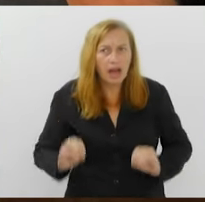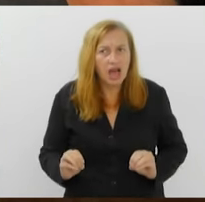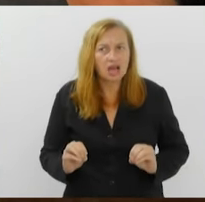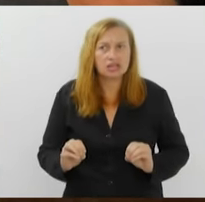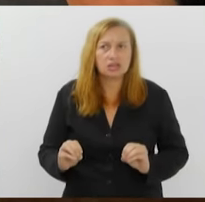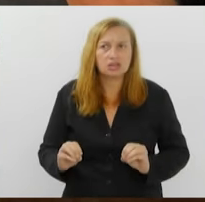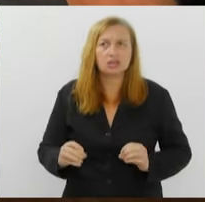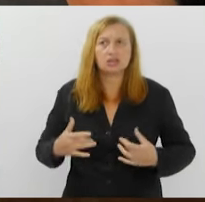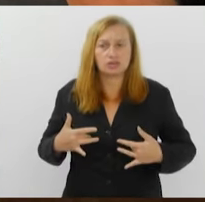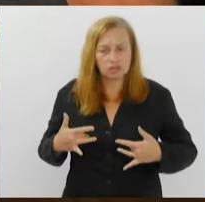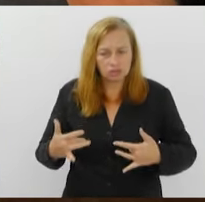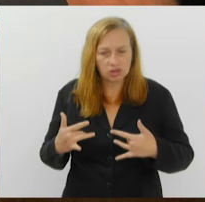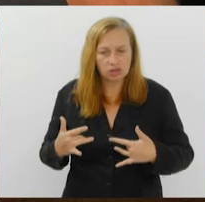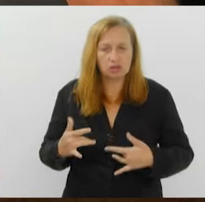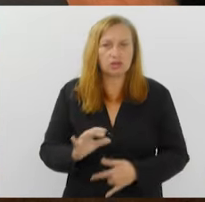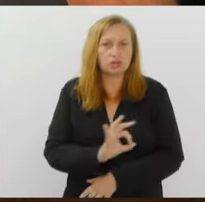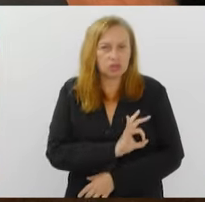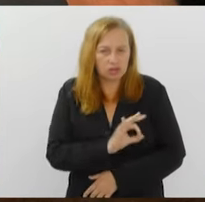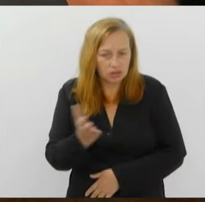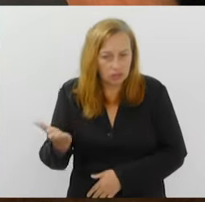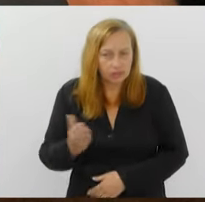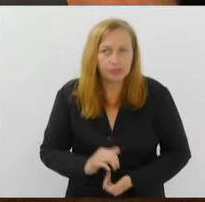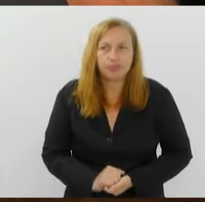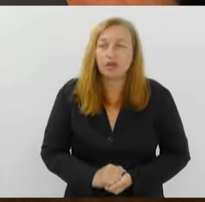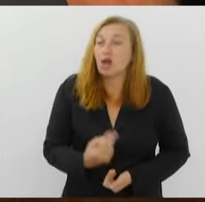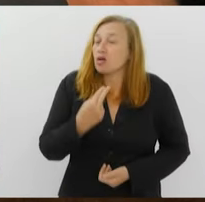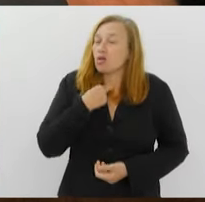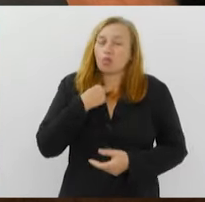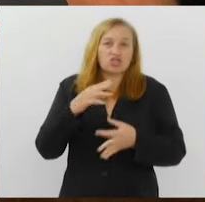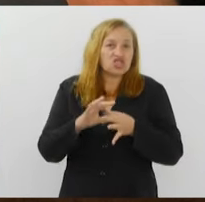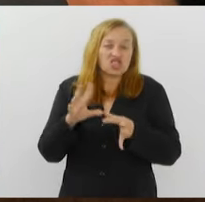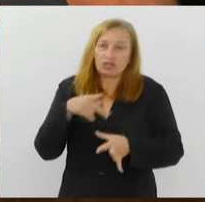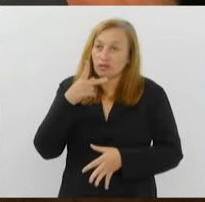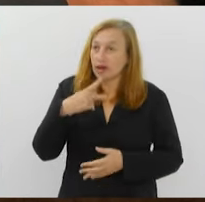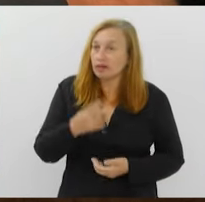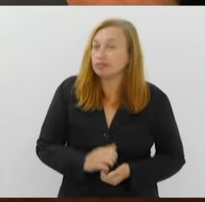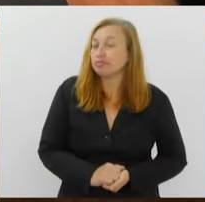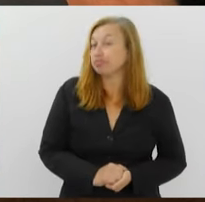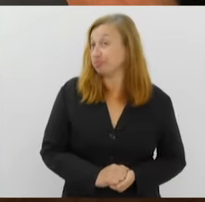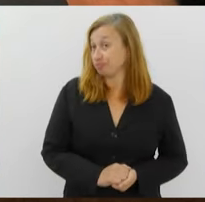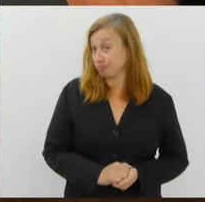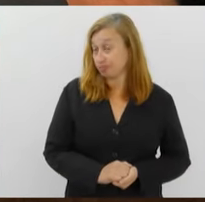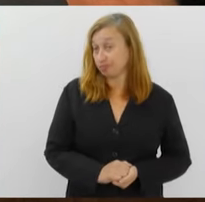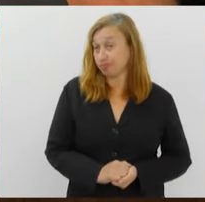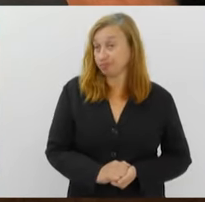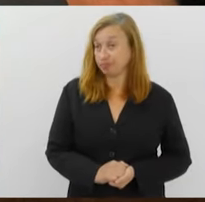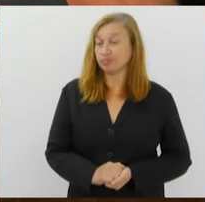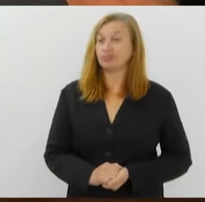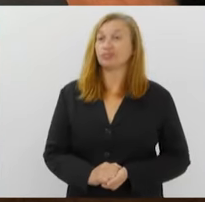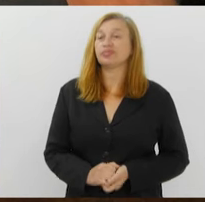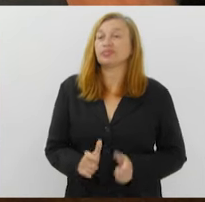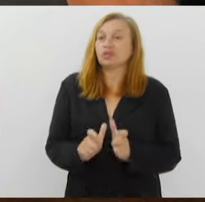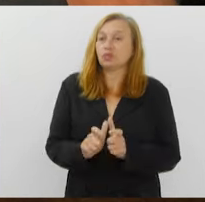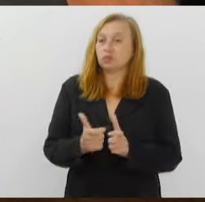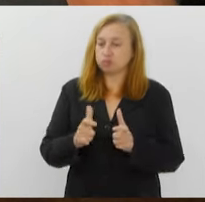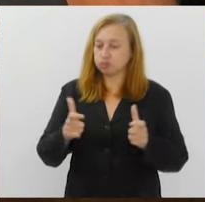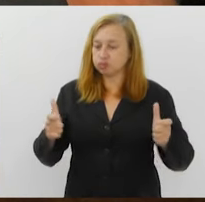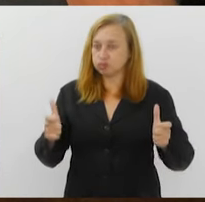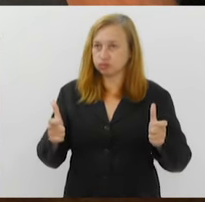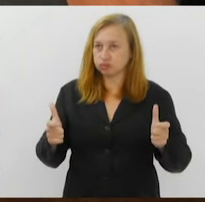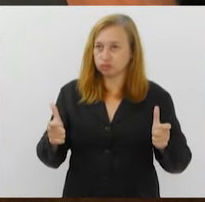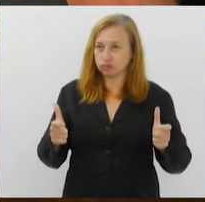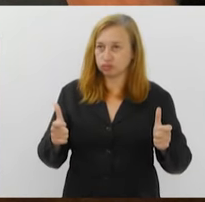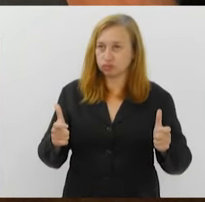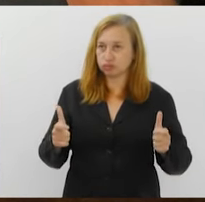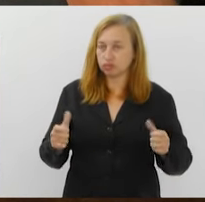pesar a esse policial. E não posso deixar de mencionar que a expansão do poder,